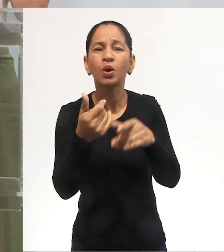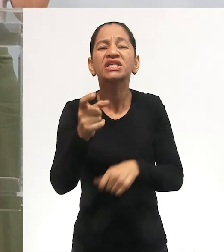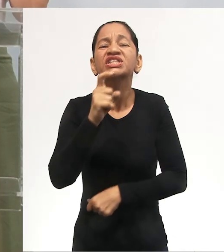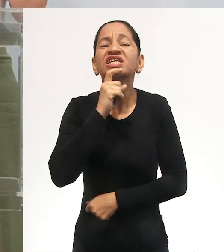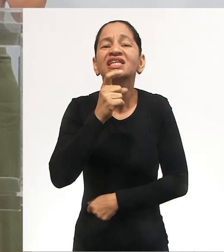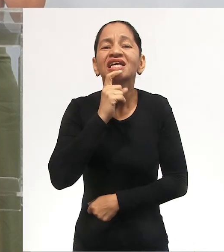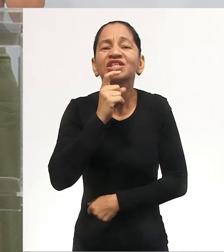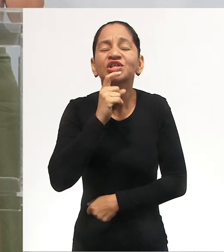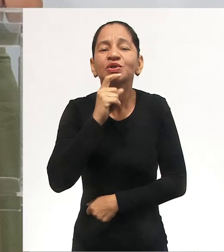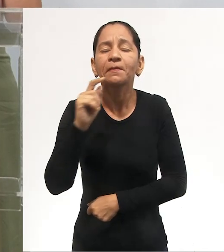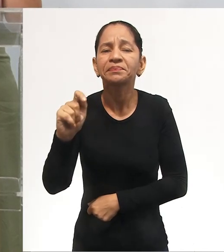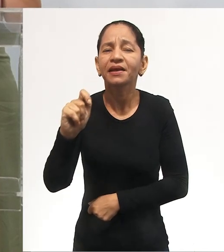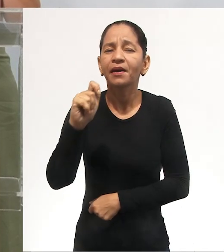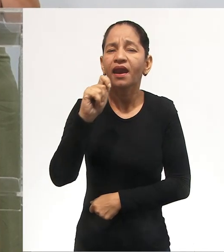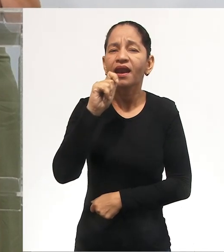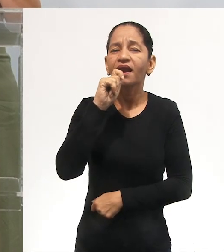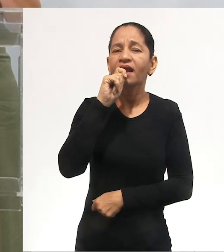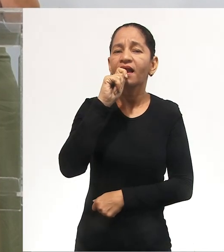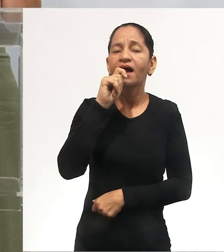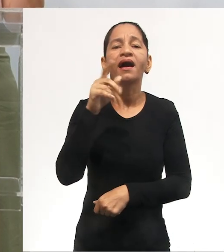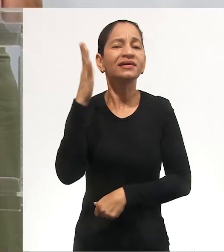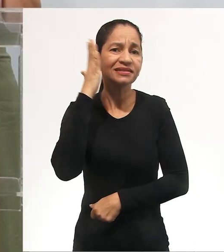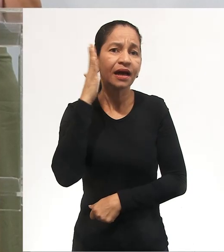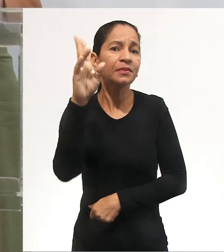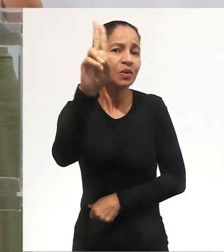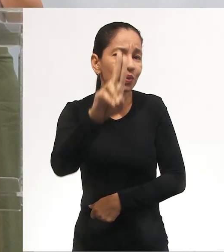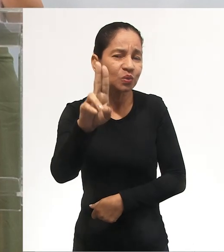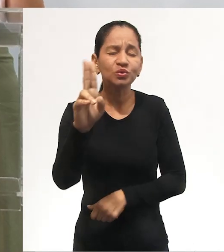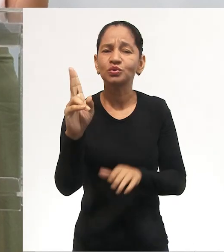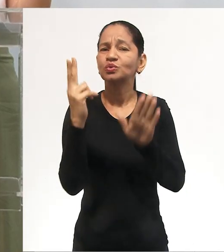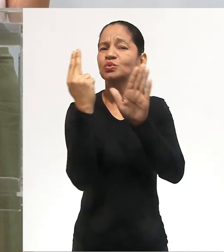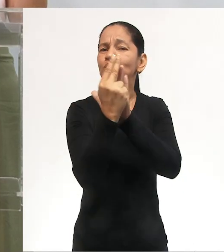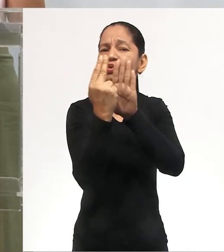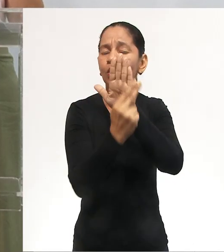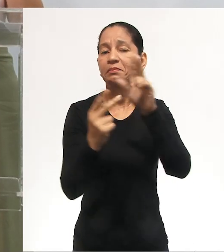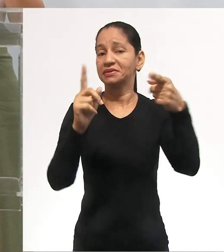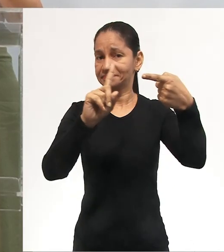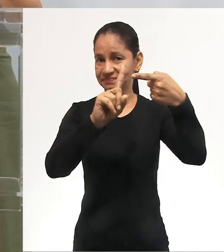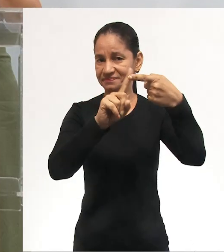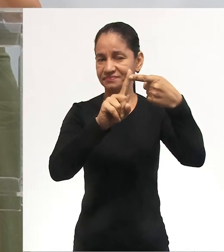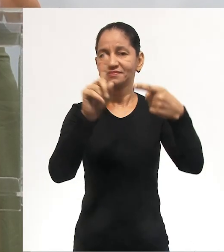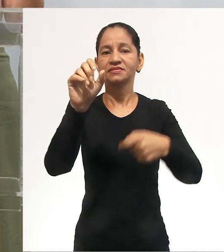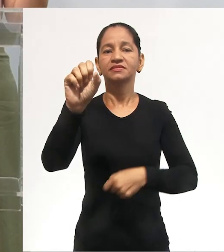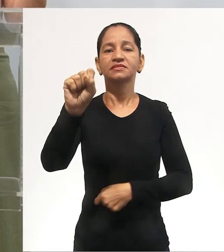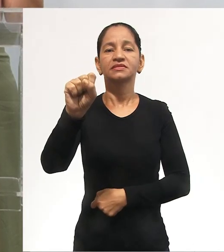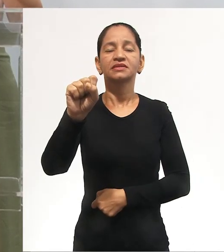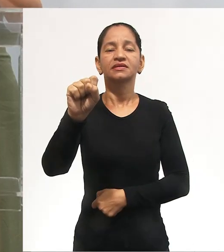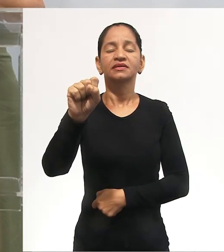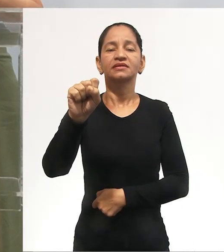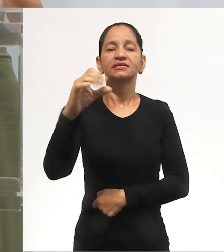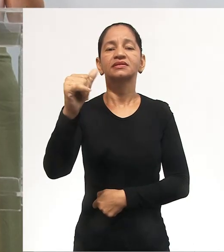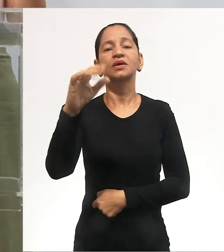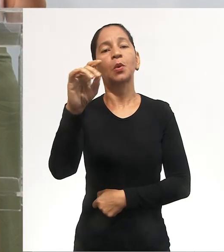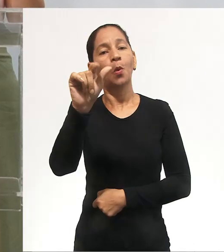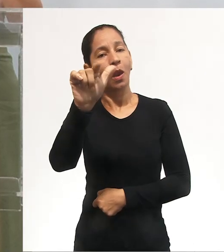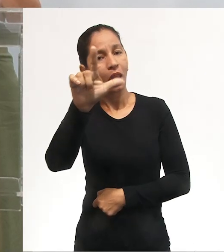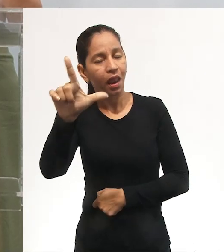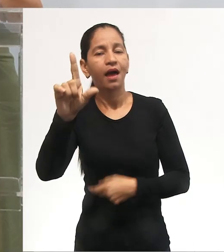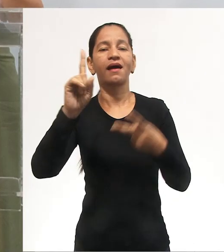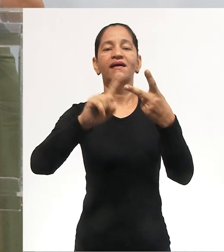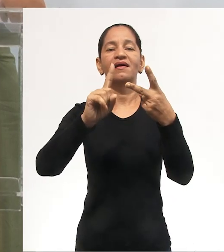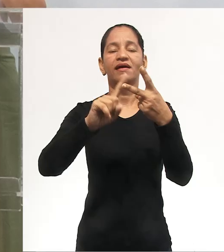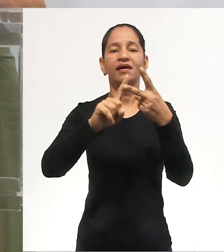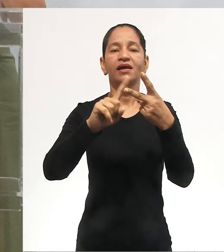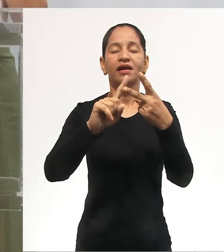né? O que alguns lugares chamam de sacolé, outros chamam de din-din, chup-chup, laranjinha, tudo